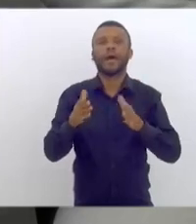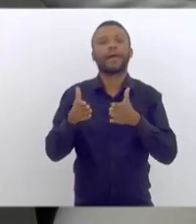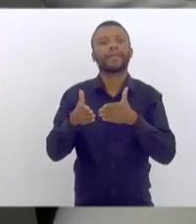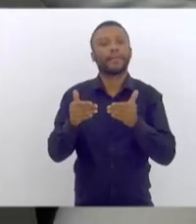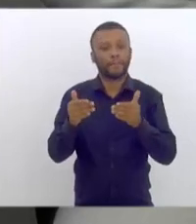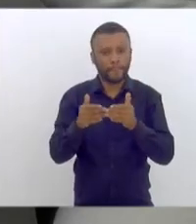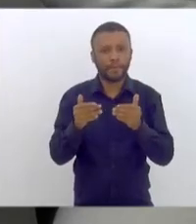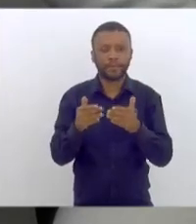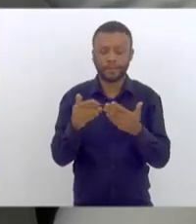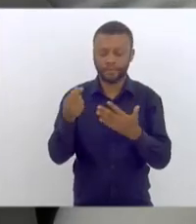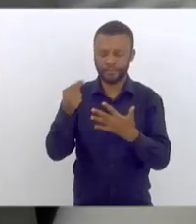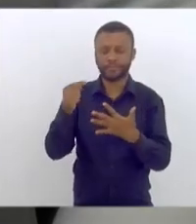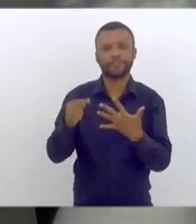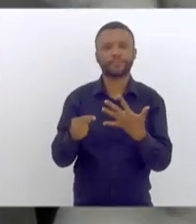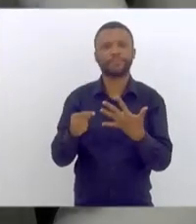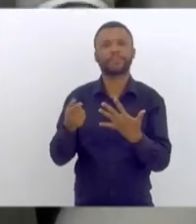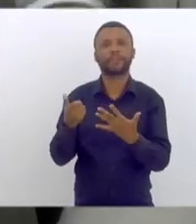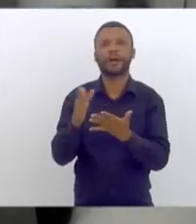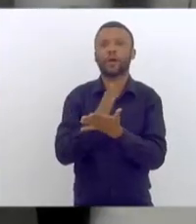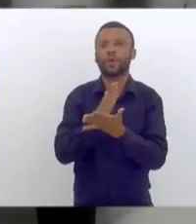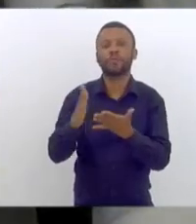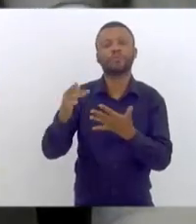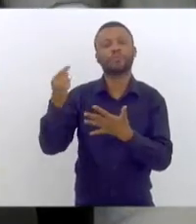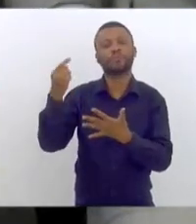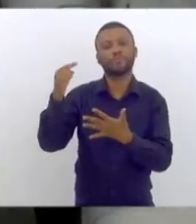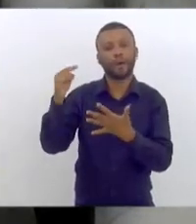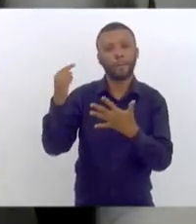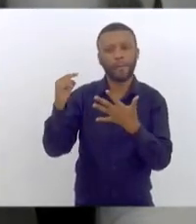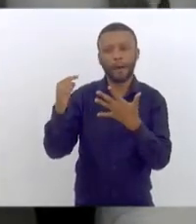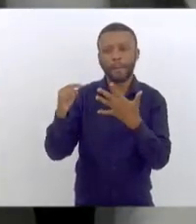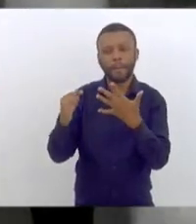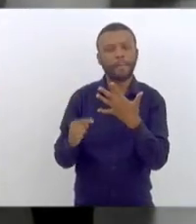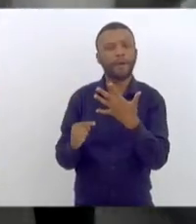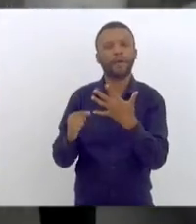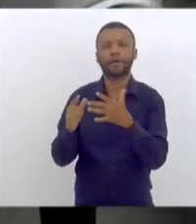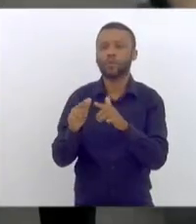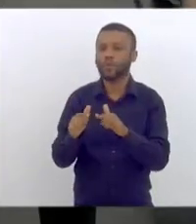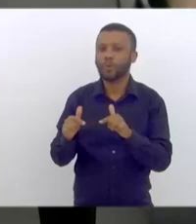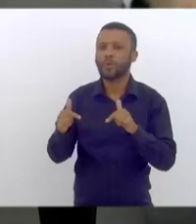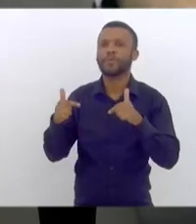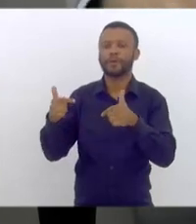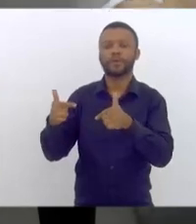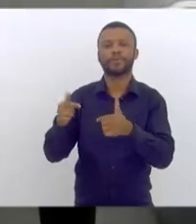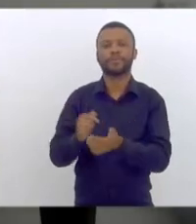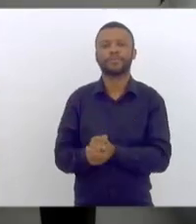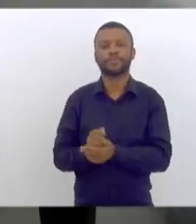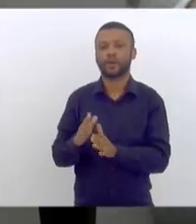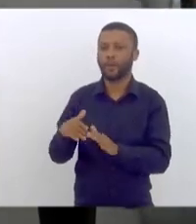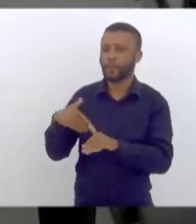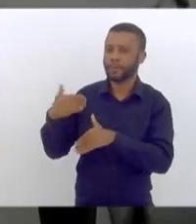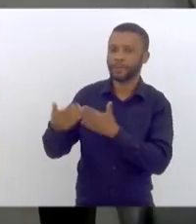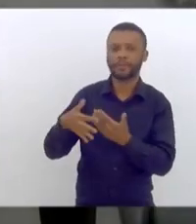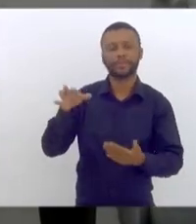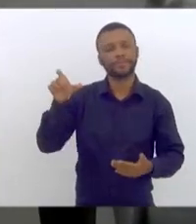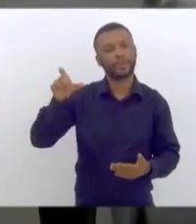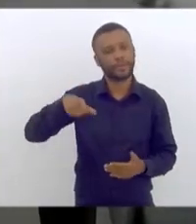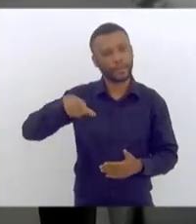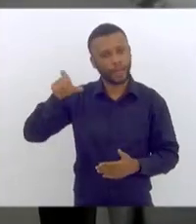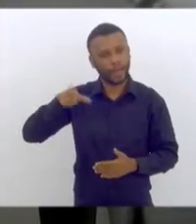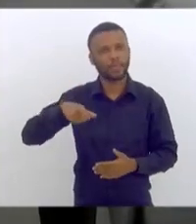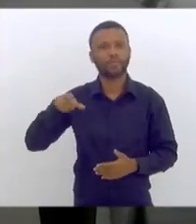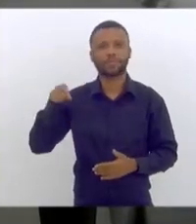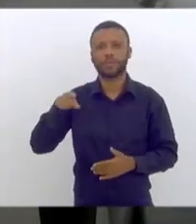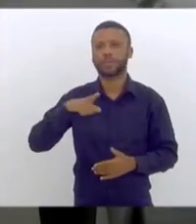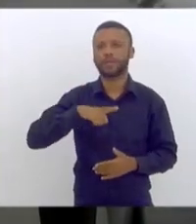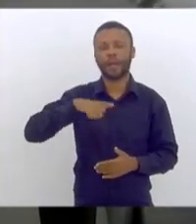bem colocou são alguns aspectos operacionais o processo de concessão de crédito né como a gente já falou aqui ele passa